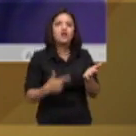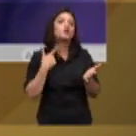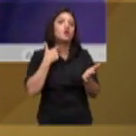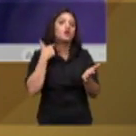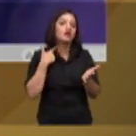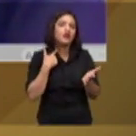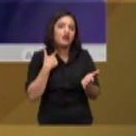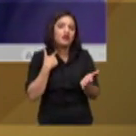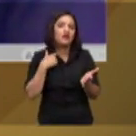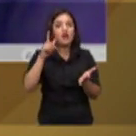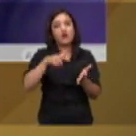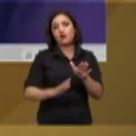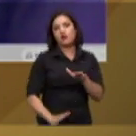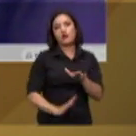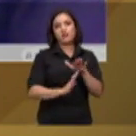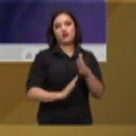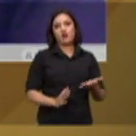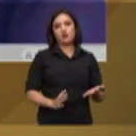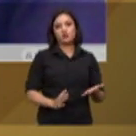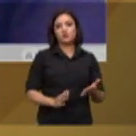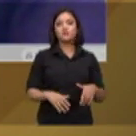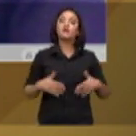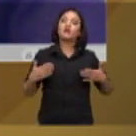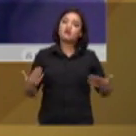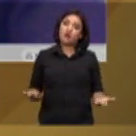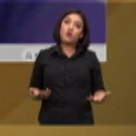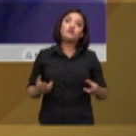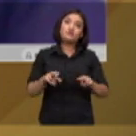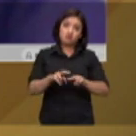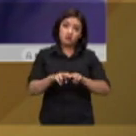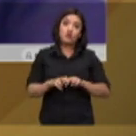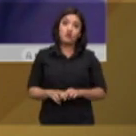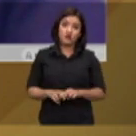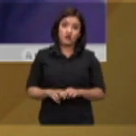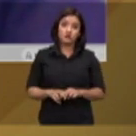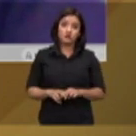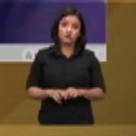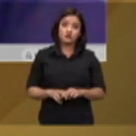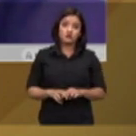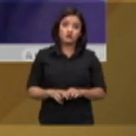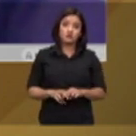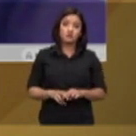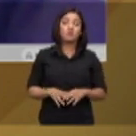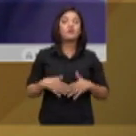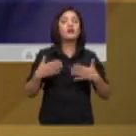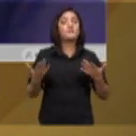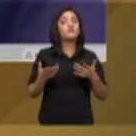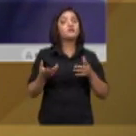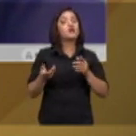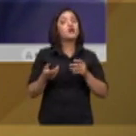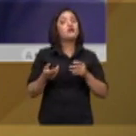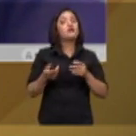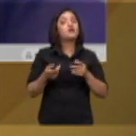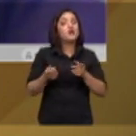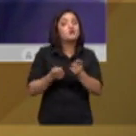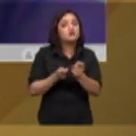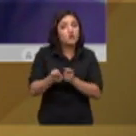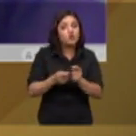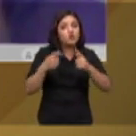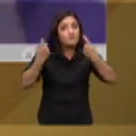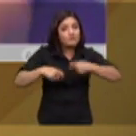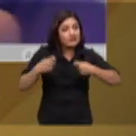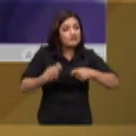é uma capacidade infinita. Sendo essa capacidade finita, a sua exploração precisa ter